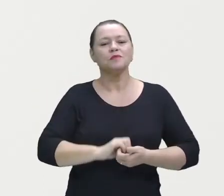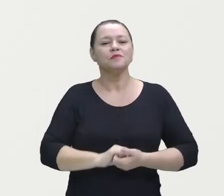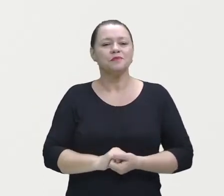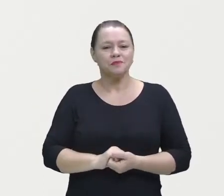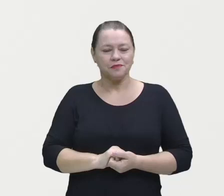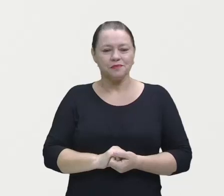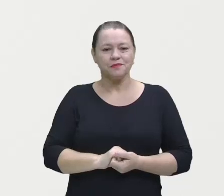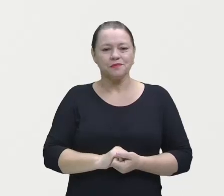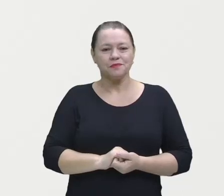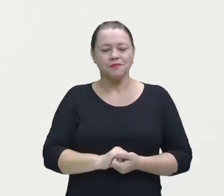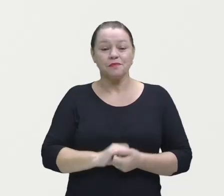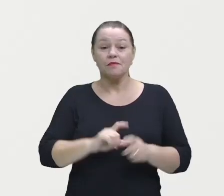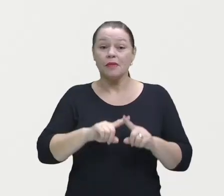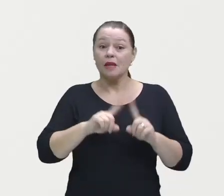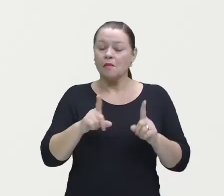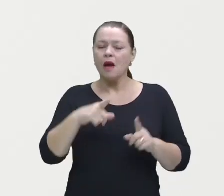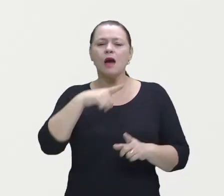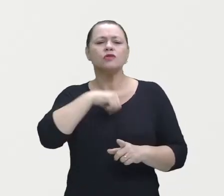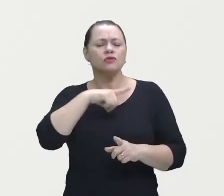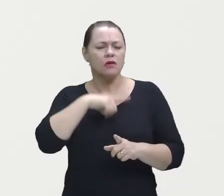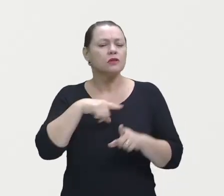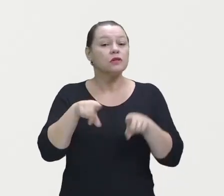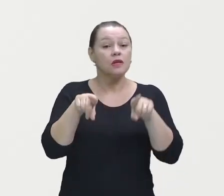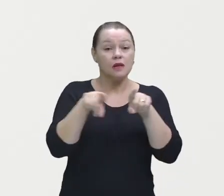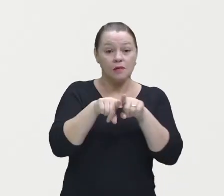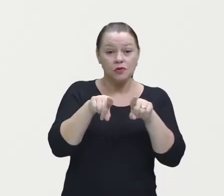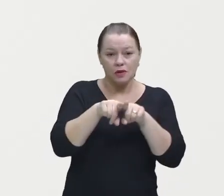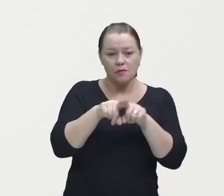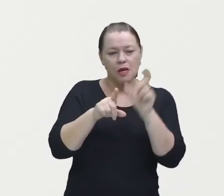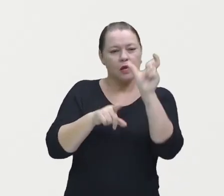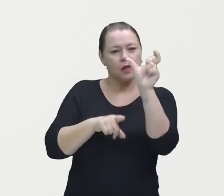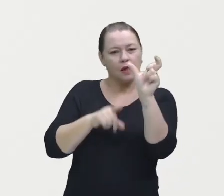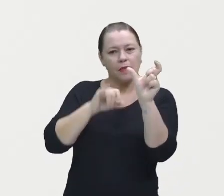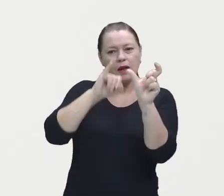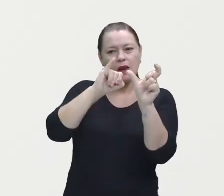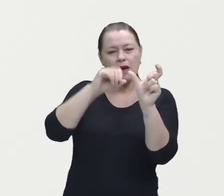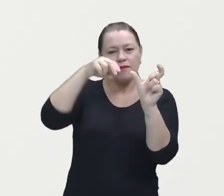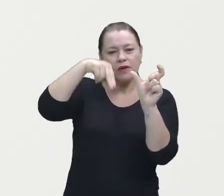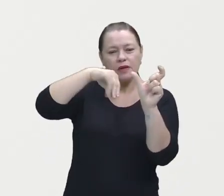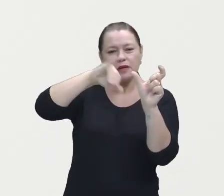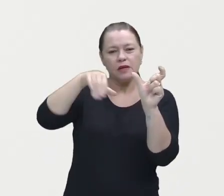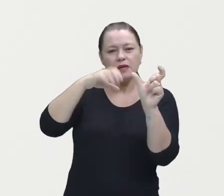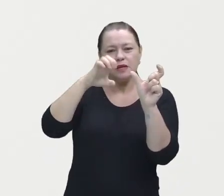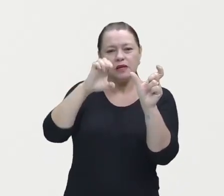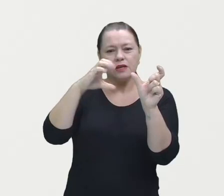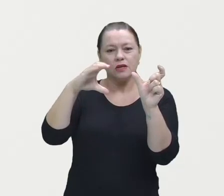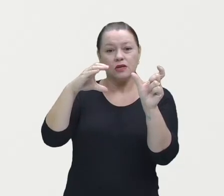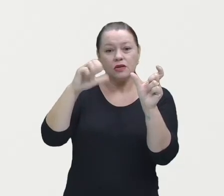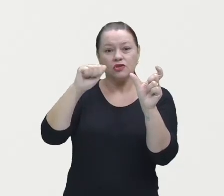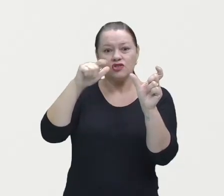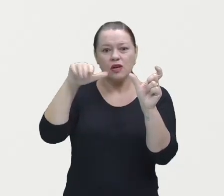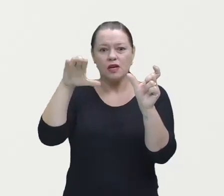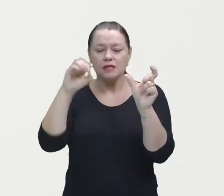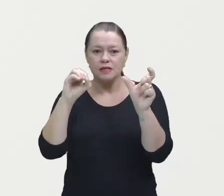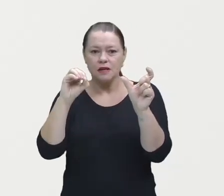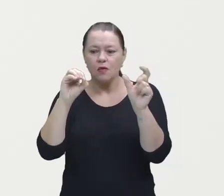Mas nós temos também na palavra injeção, olha o